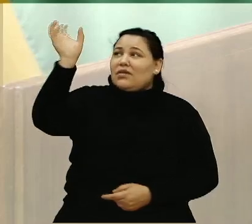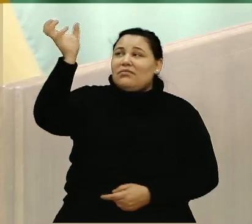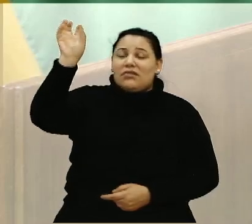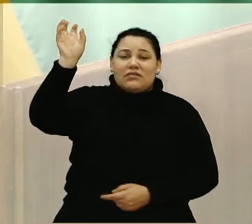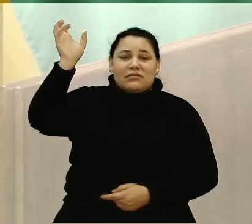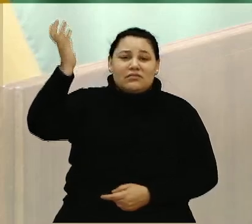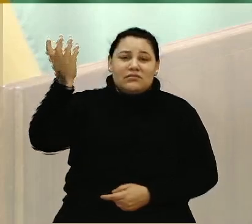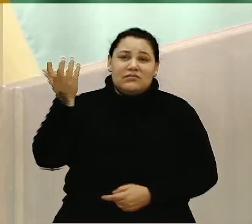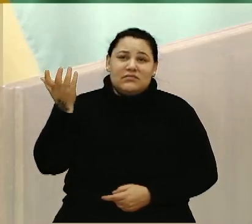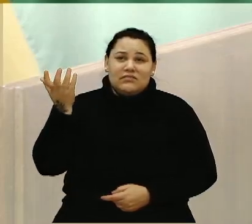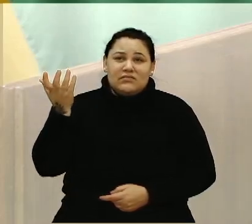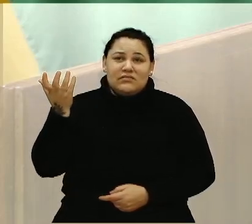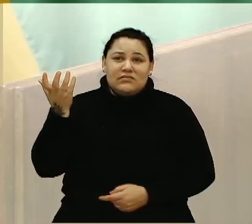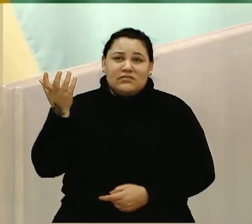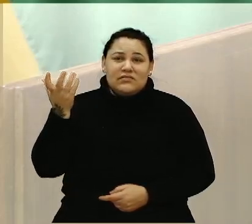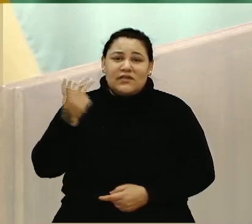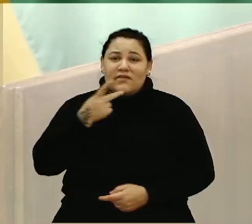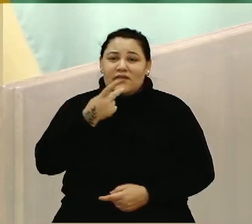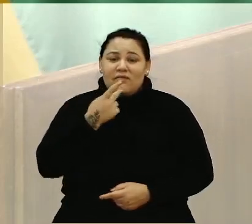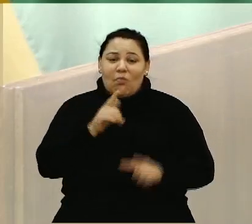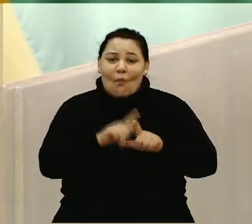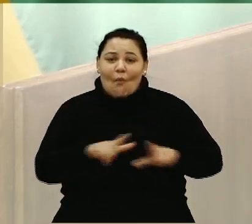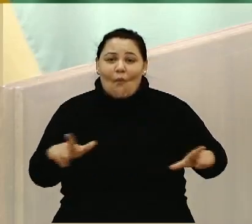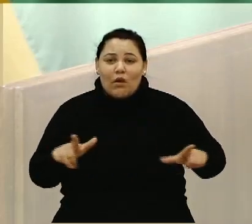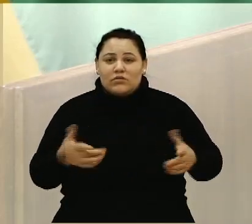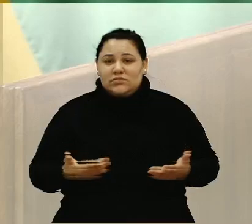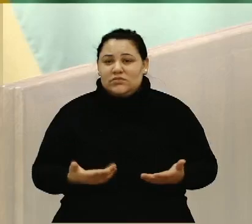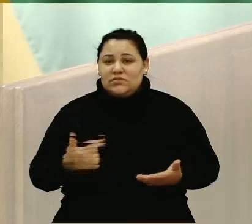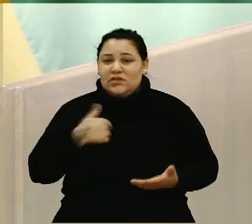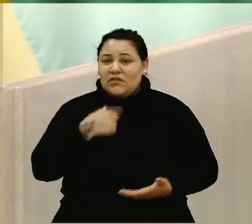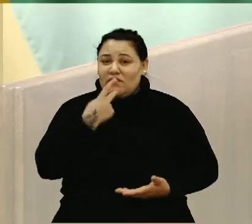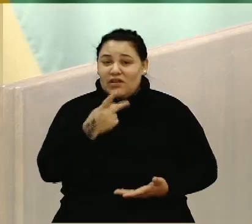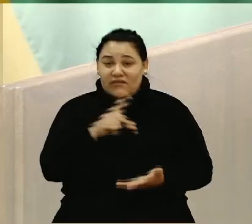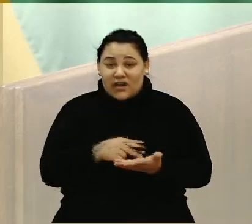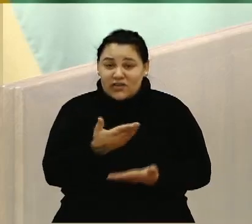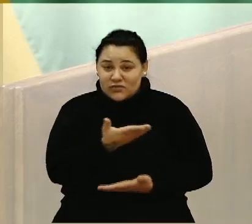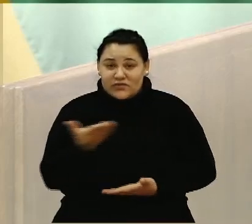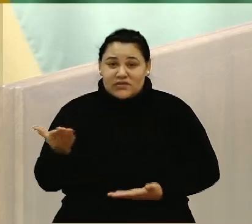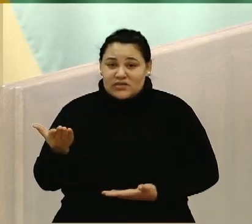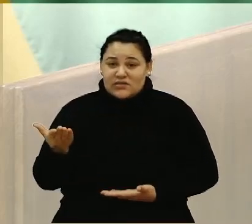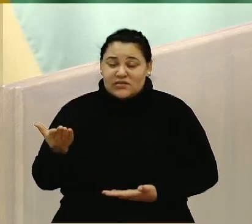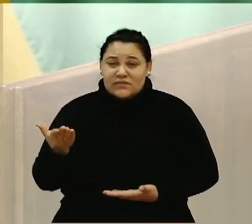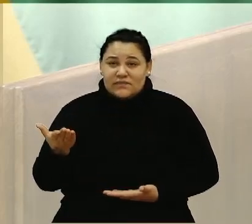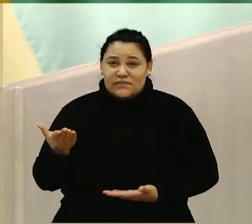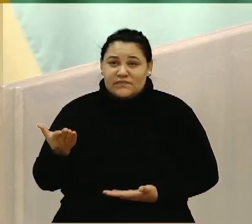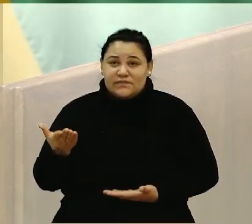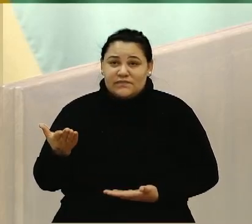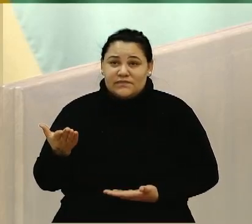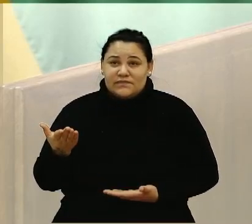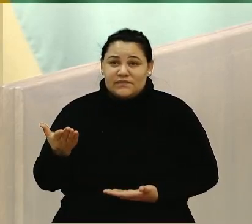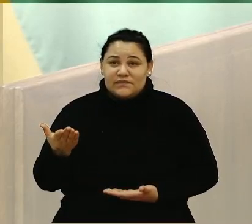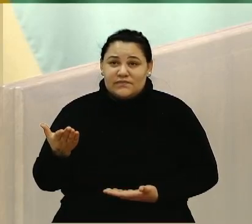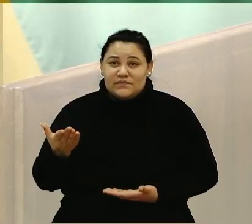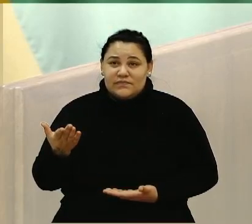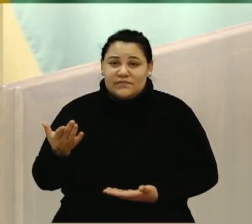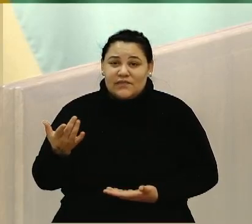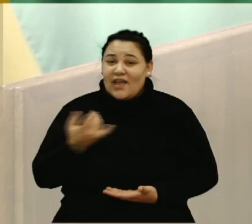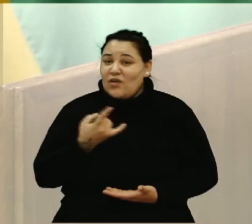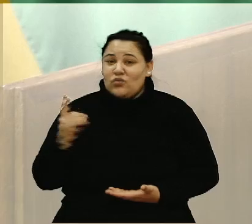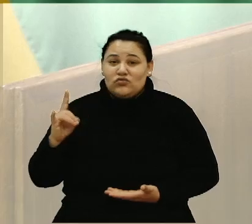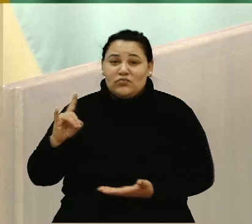de saneamento. E eu confesso para os senhores, é a última vez que eu cobro